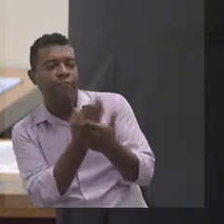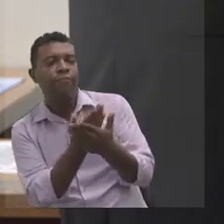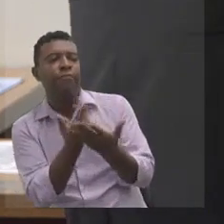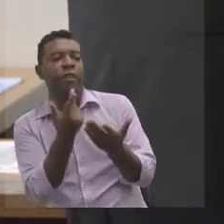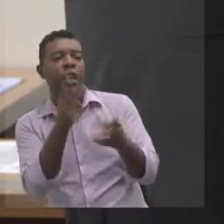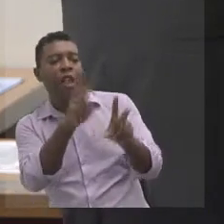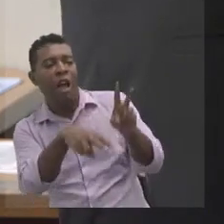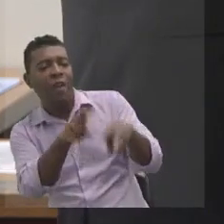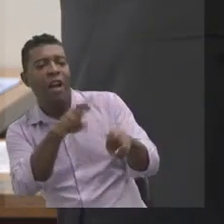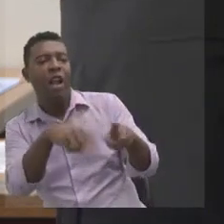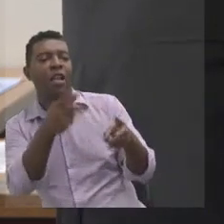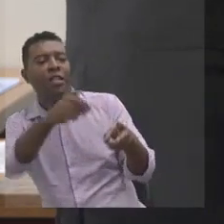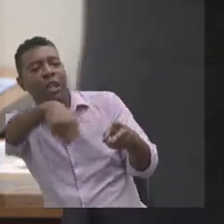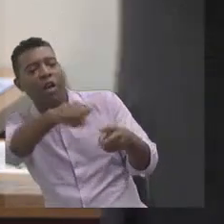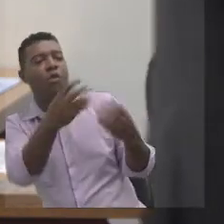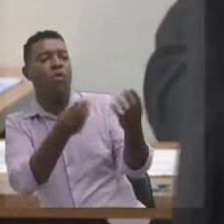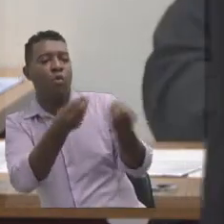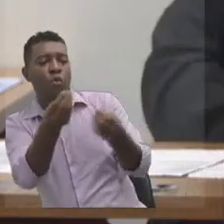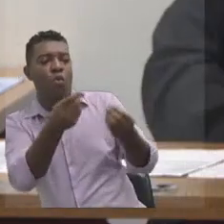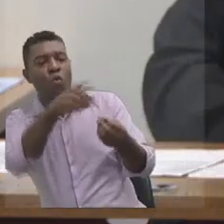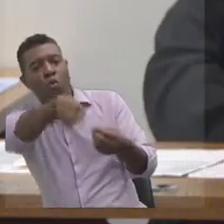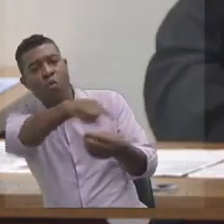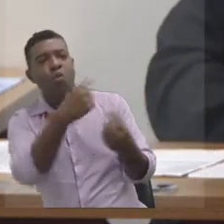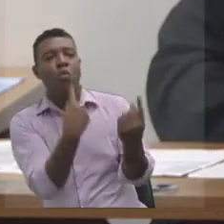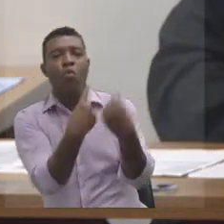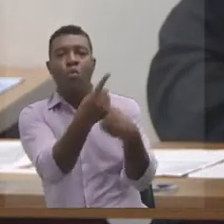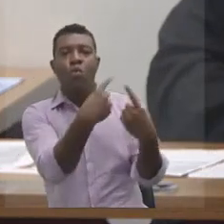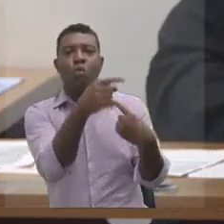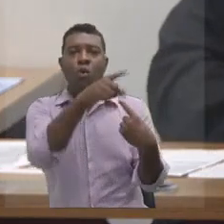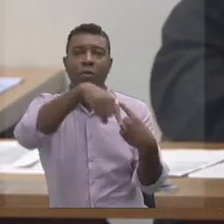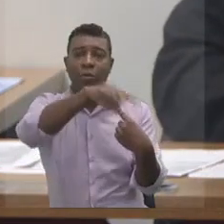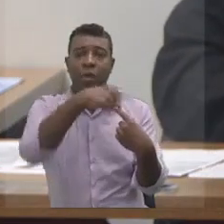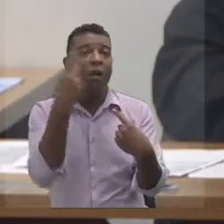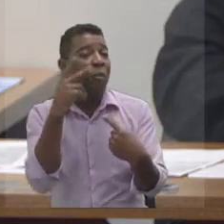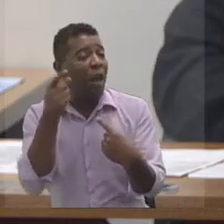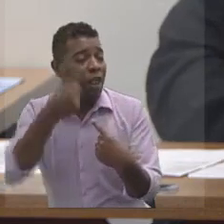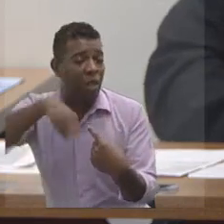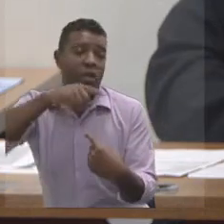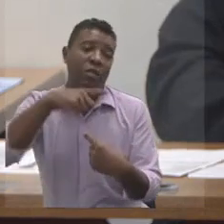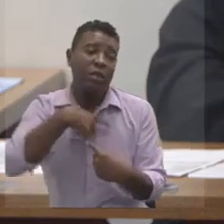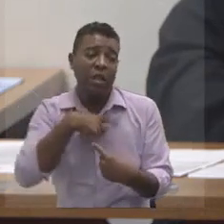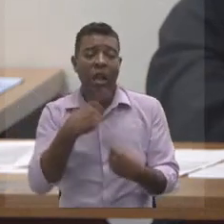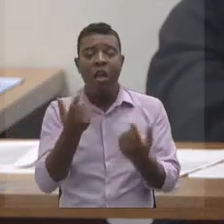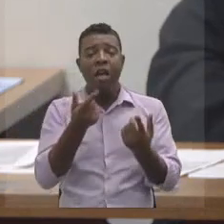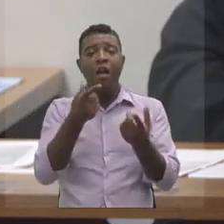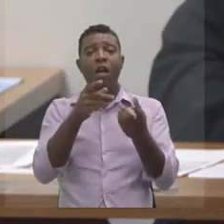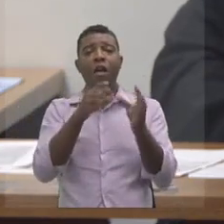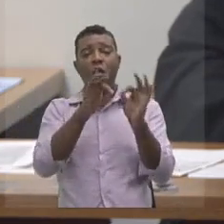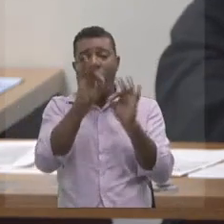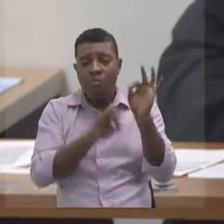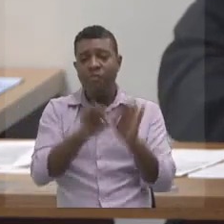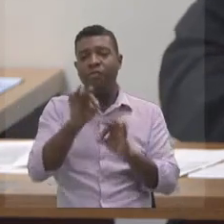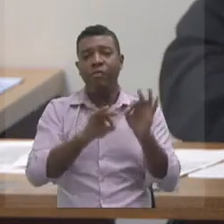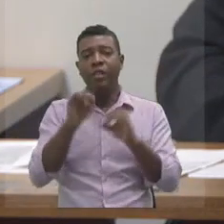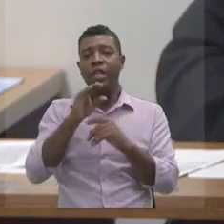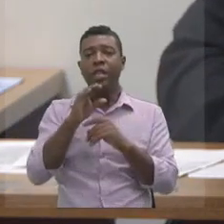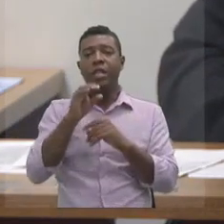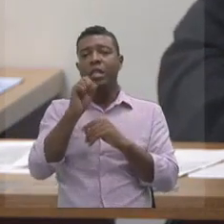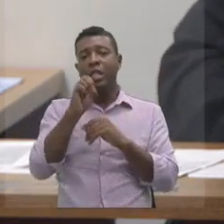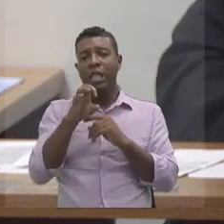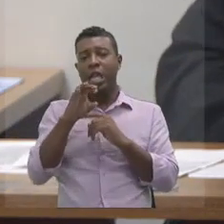dessas rodovias para que a gente possa ter um planejamento por parte tanto da seinfra quanto também do Dr